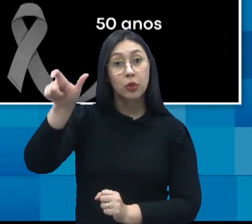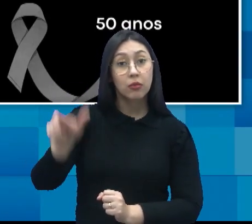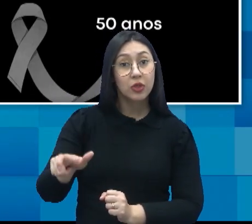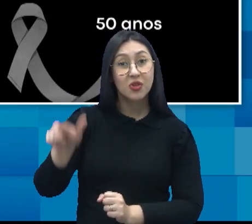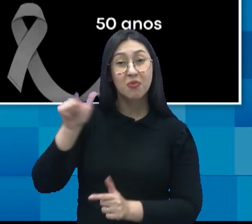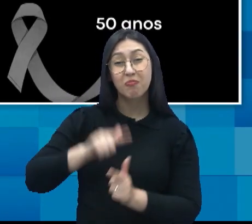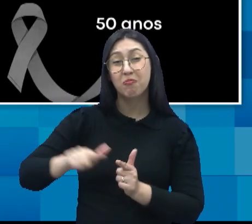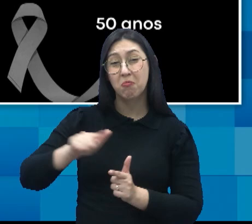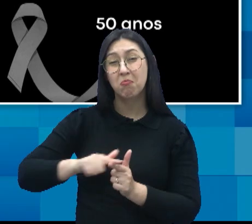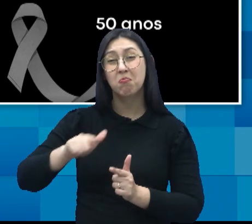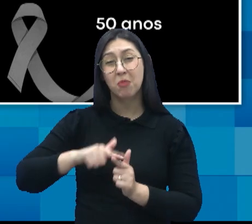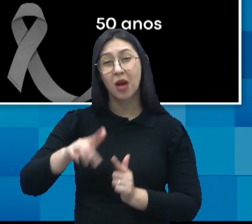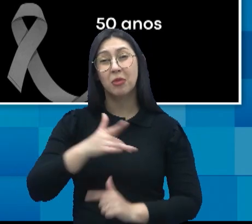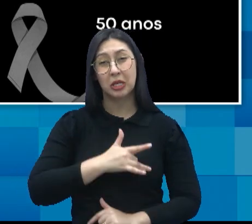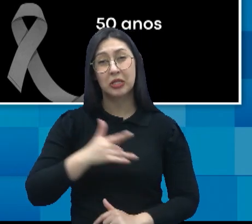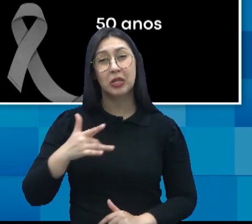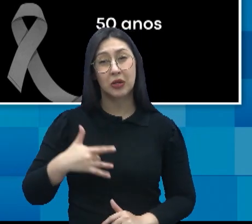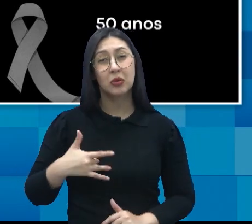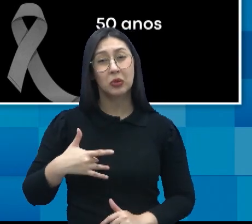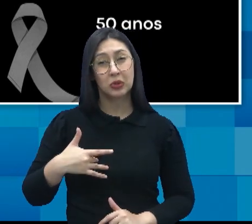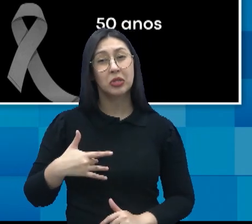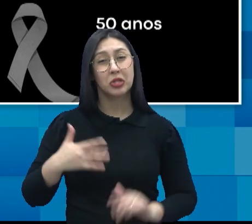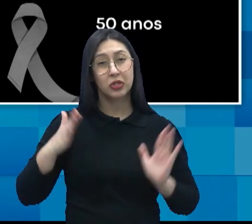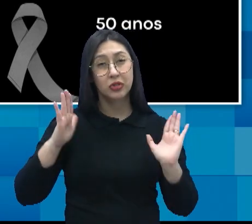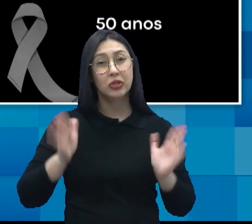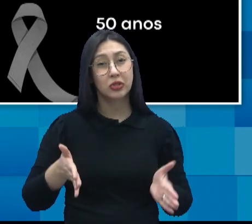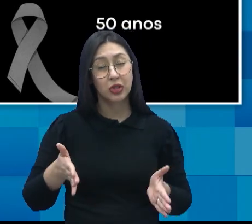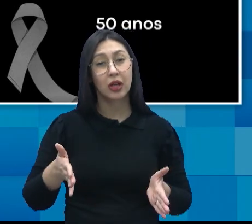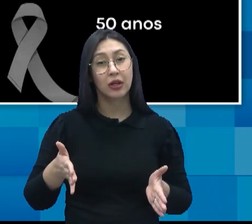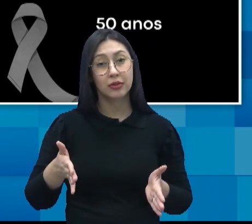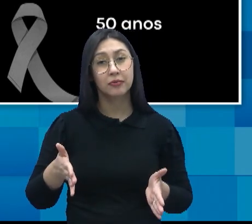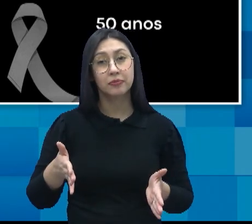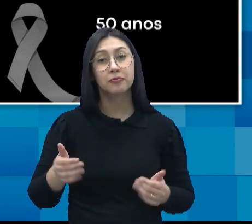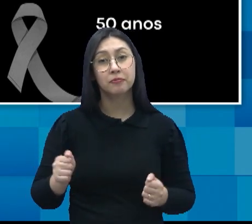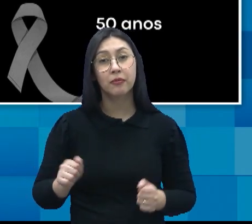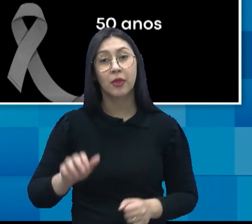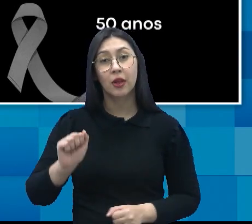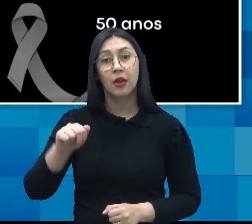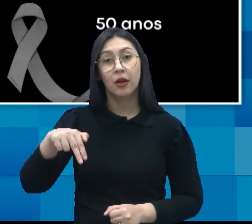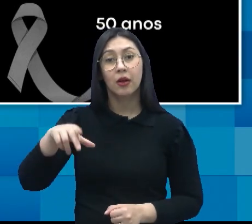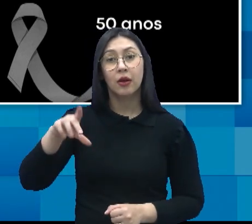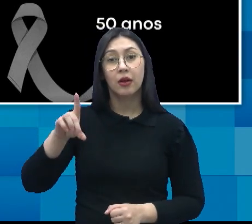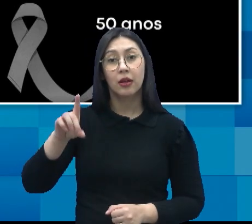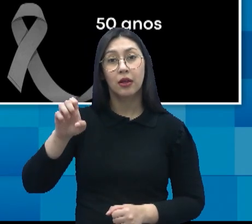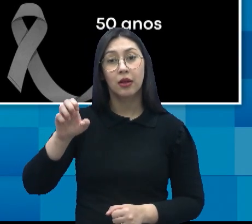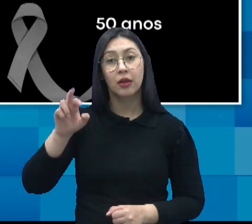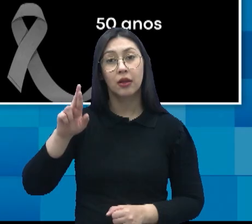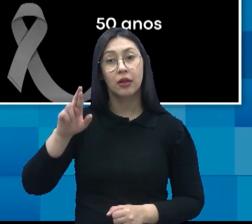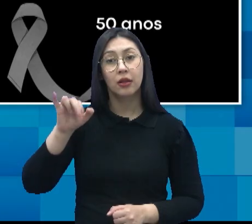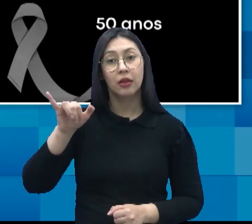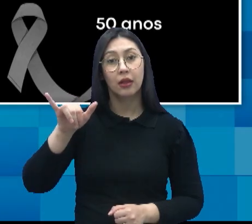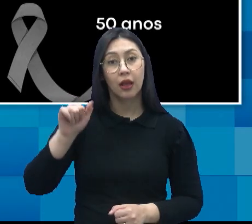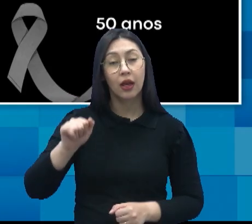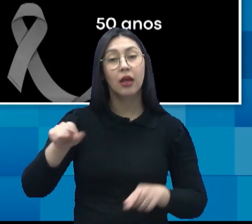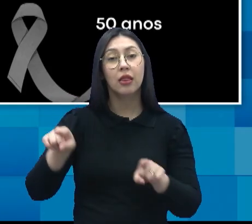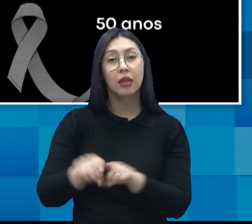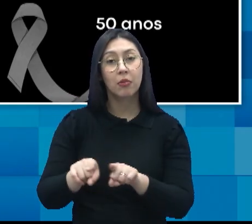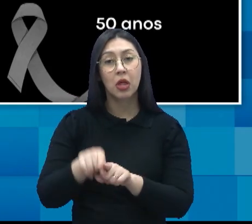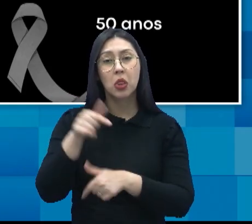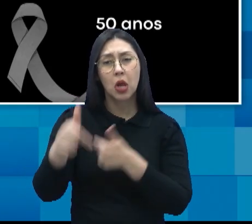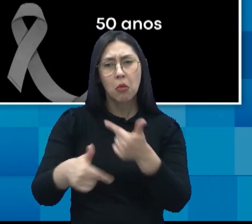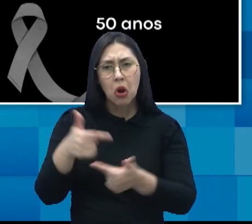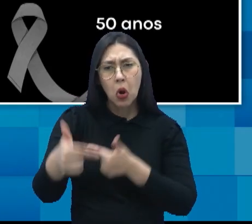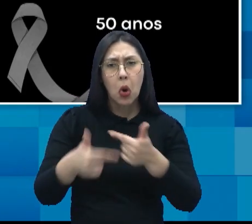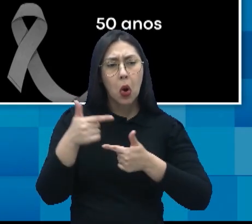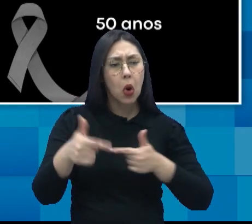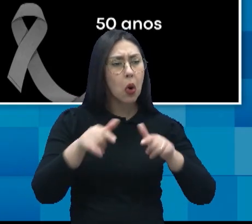de saúde, que há muito tempo ele vem lutando com esse problema de saúde. A Andréia é uma pessoa muito ativa, foi funcionária da Prefeitura de São José e já